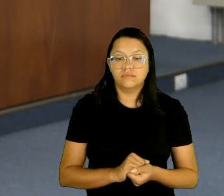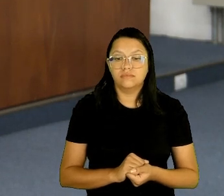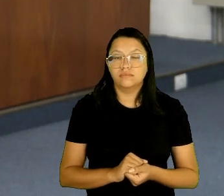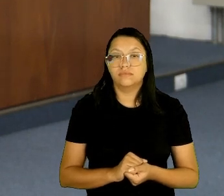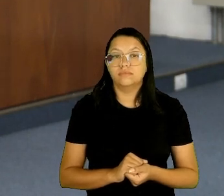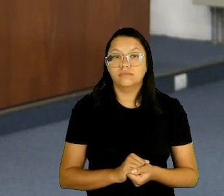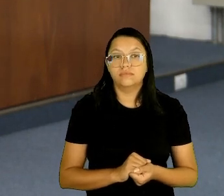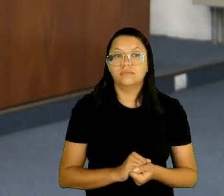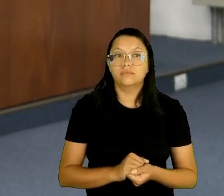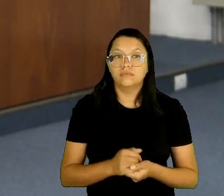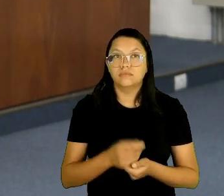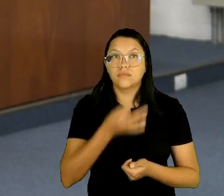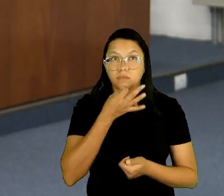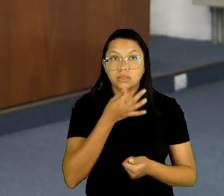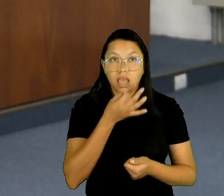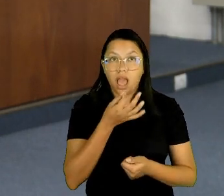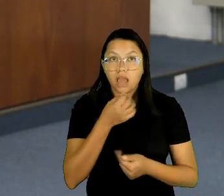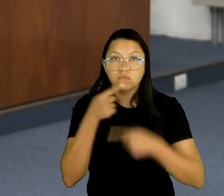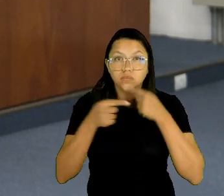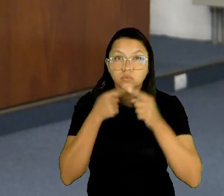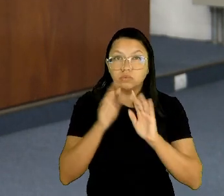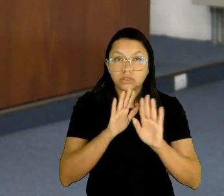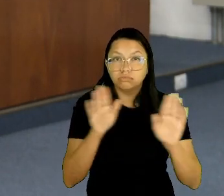Alguma outra? Comentários?